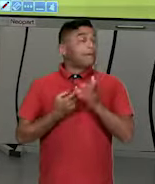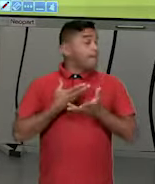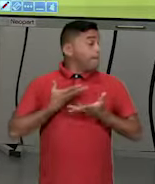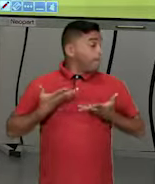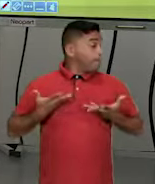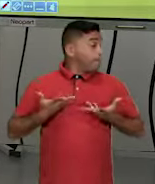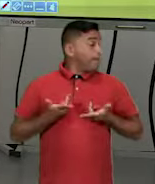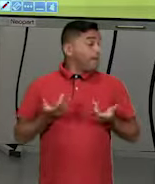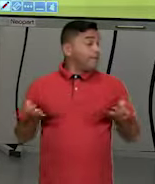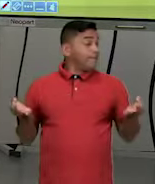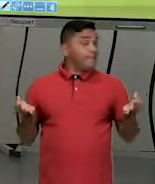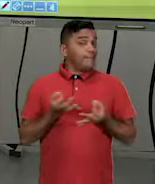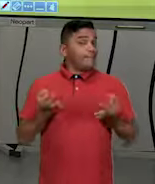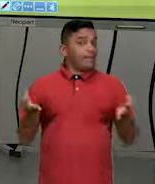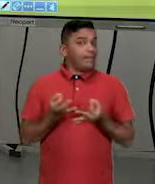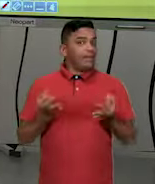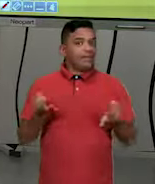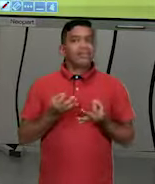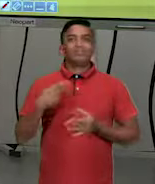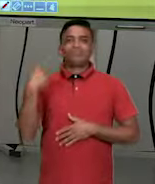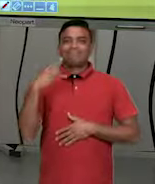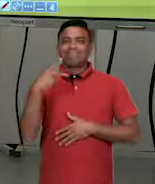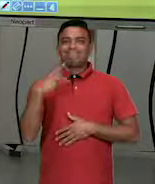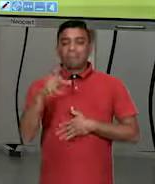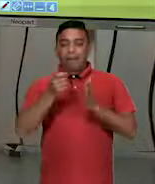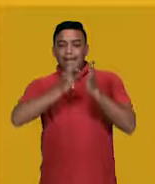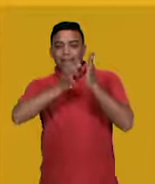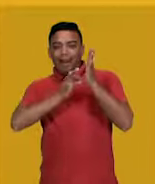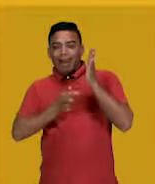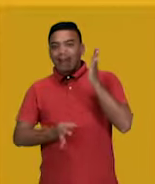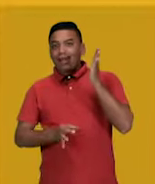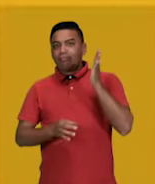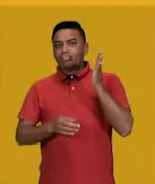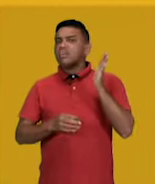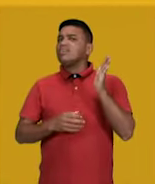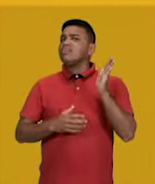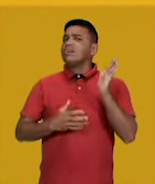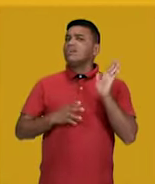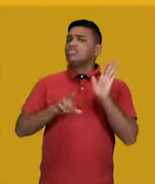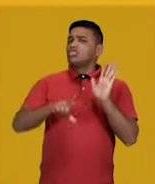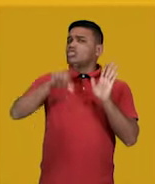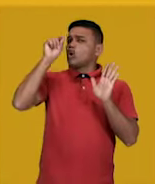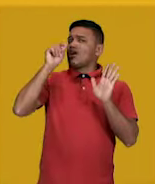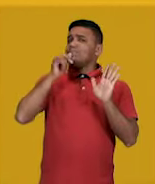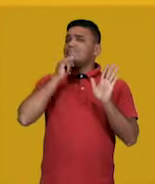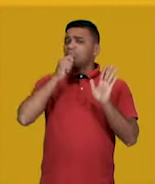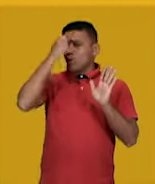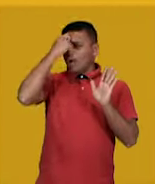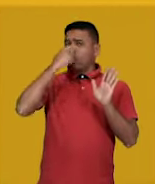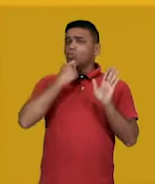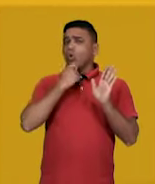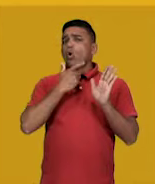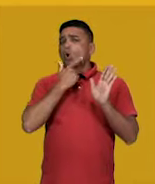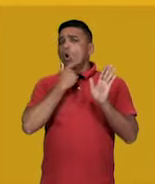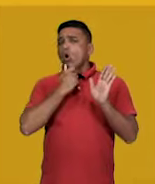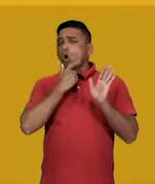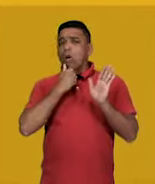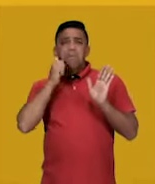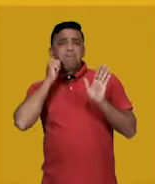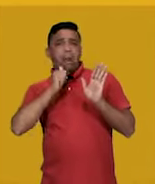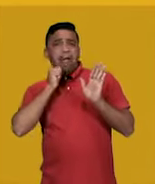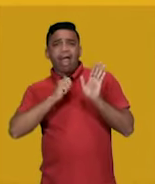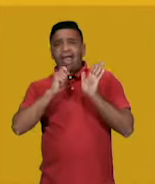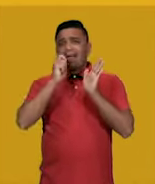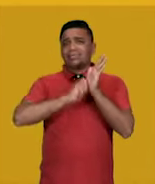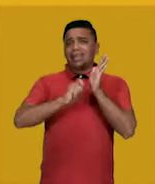possa ter bons argumentos. Porque quando eu defino algo a partir de um autor, a partir de um livro,